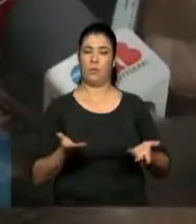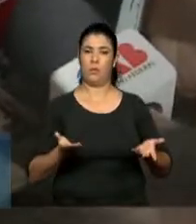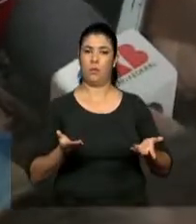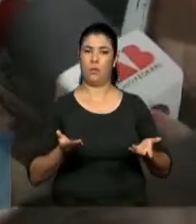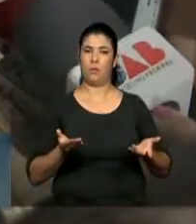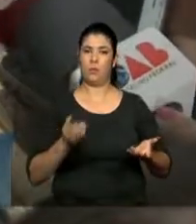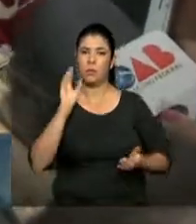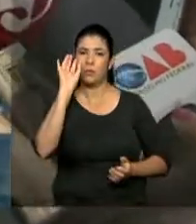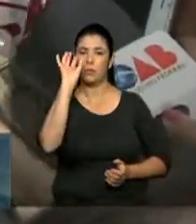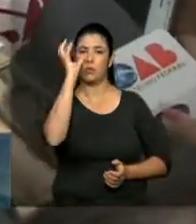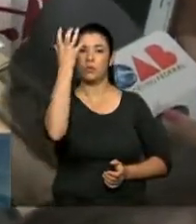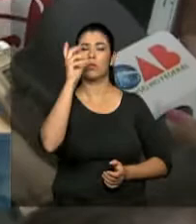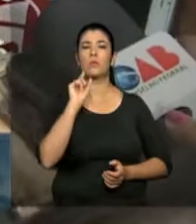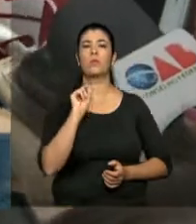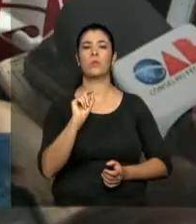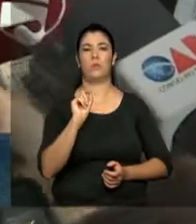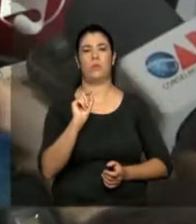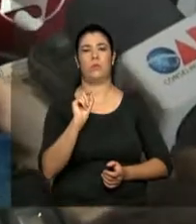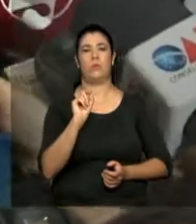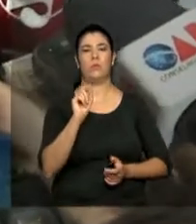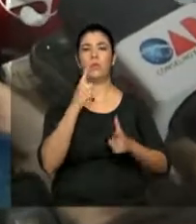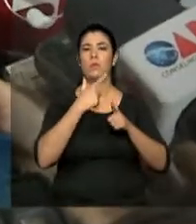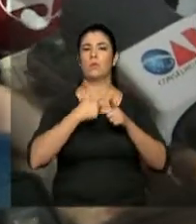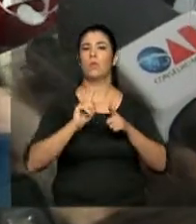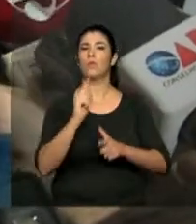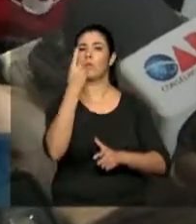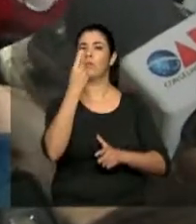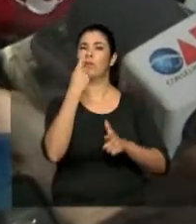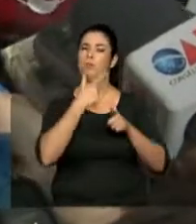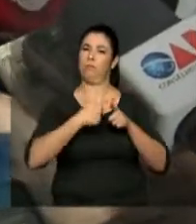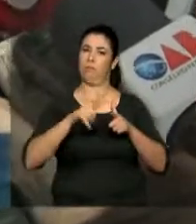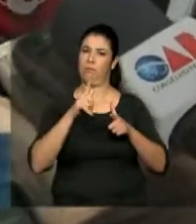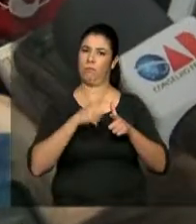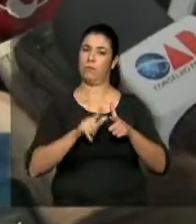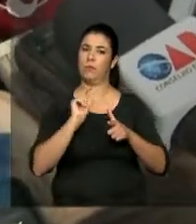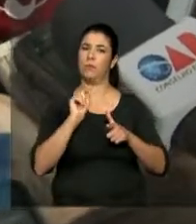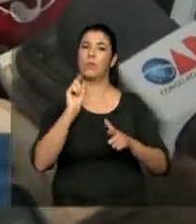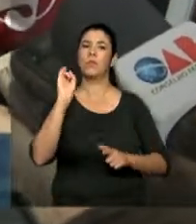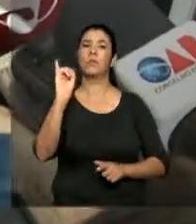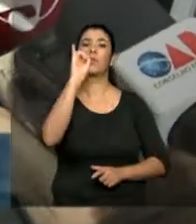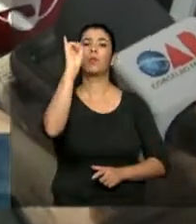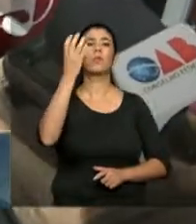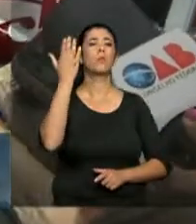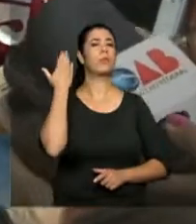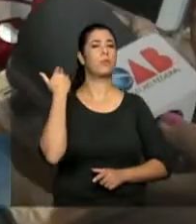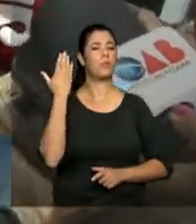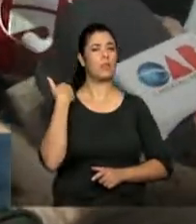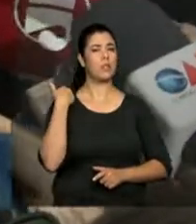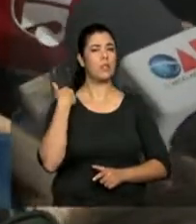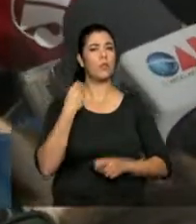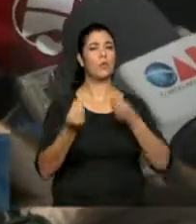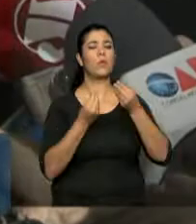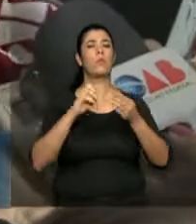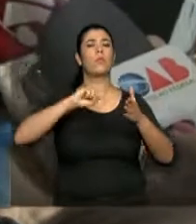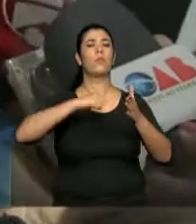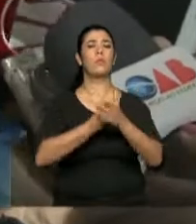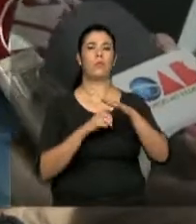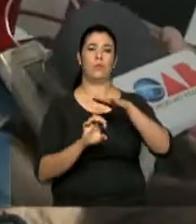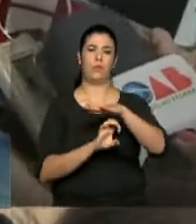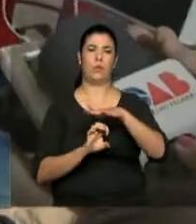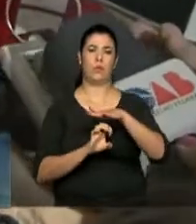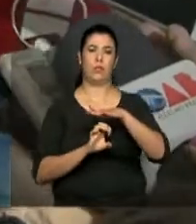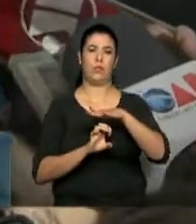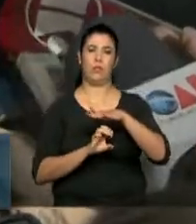nós resolvemos a questão, uma questão que é importante, que era a questão do fechamento das